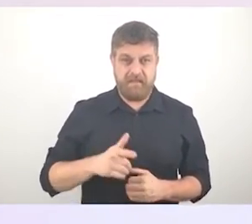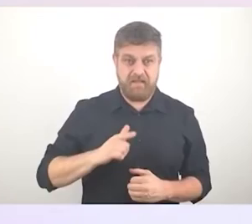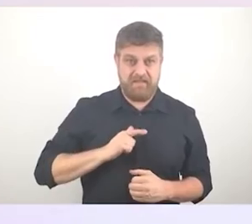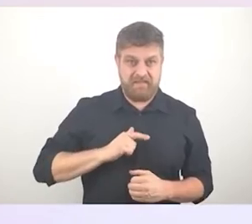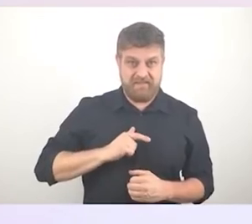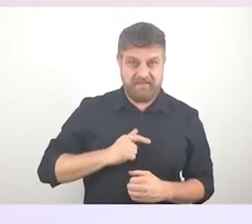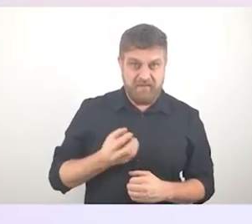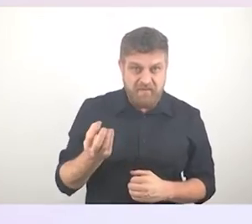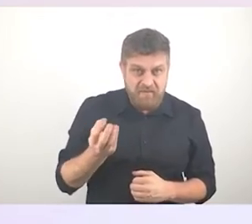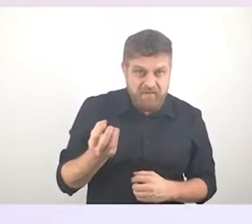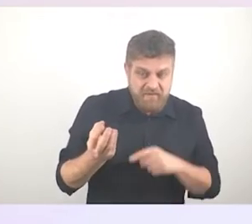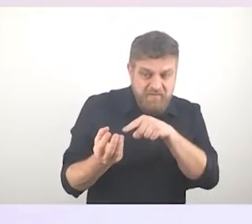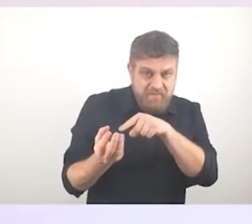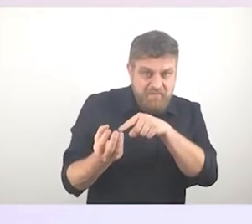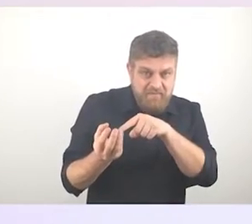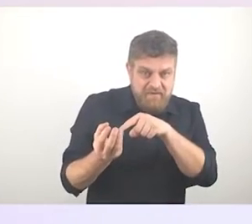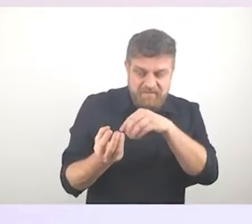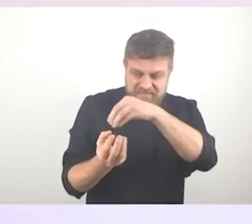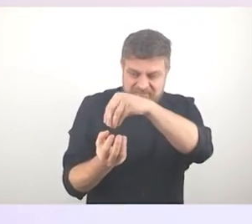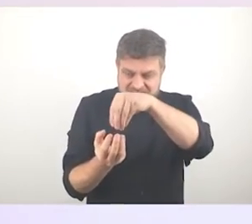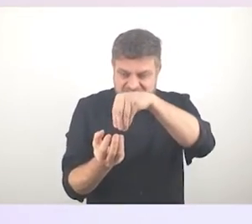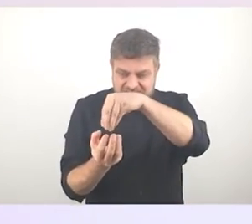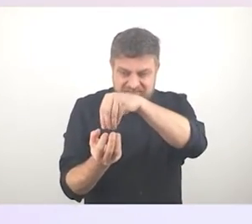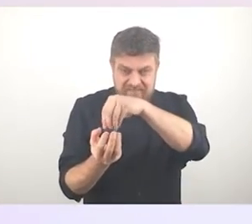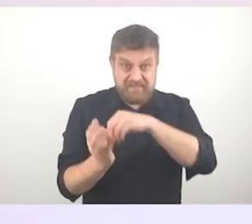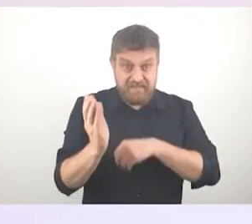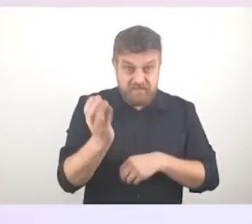Ó, as miçangas estão aqui dentro.